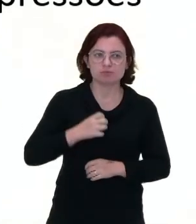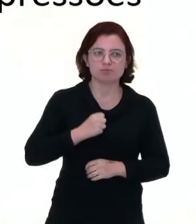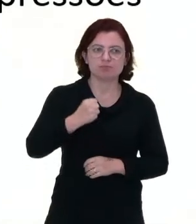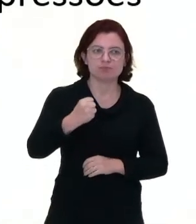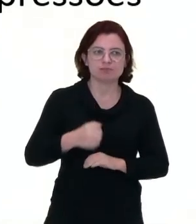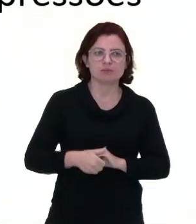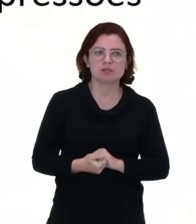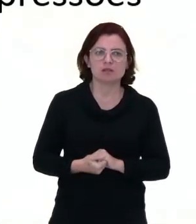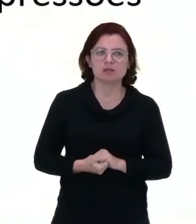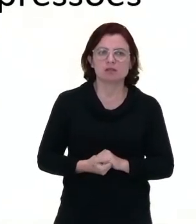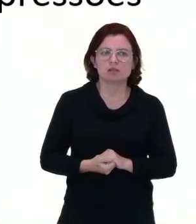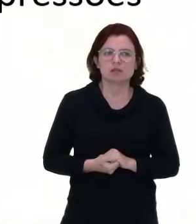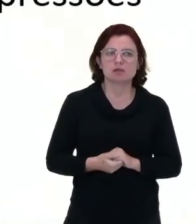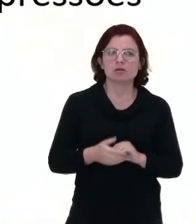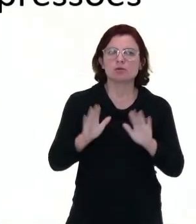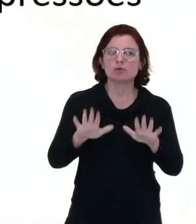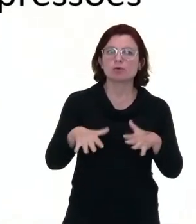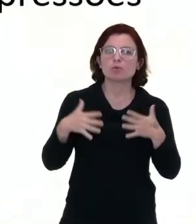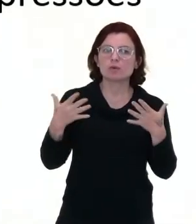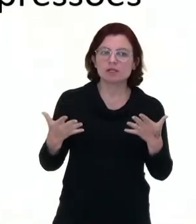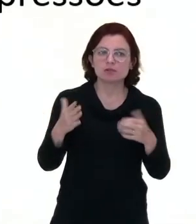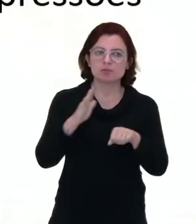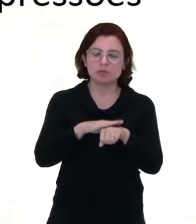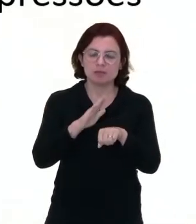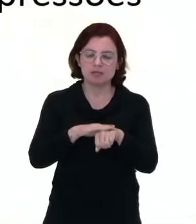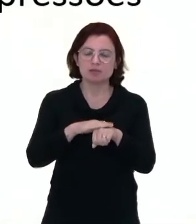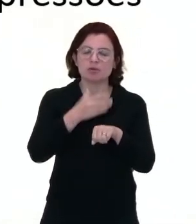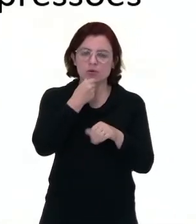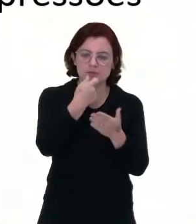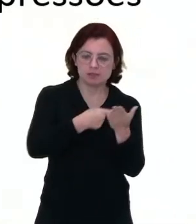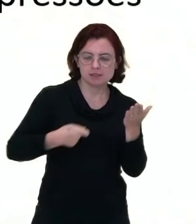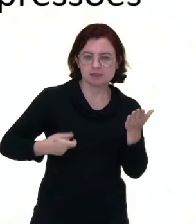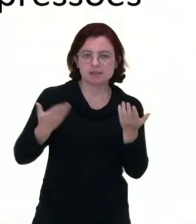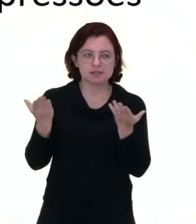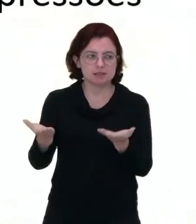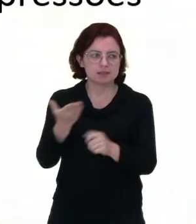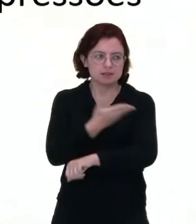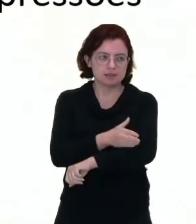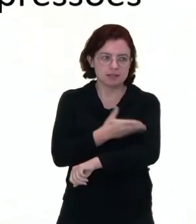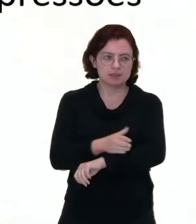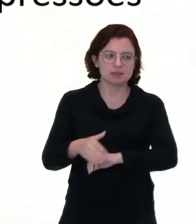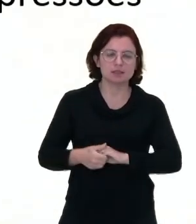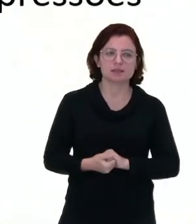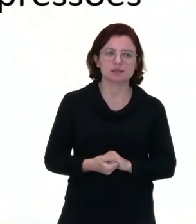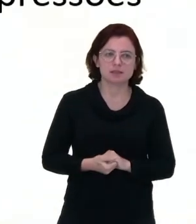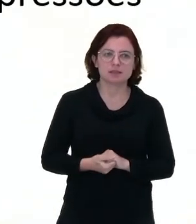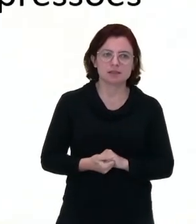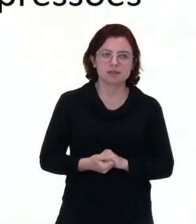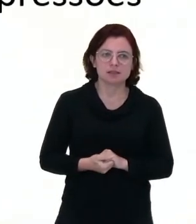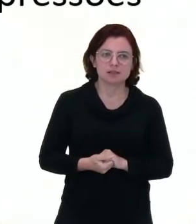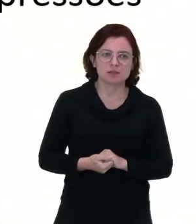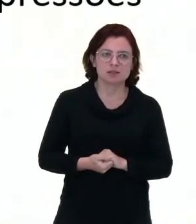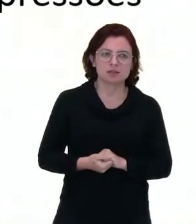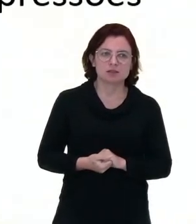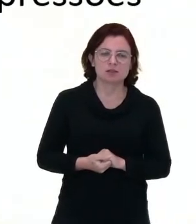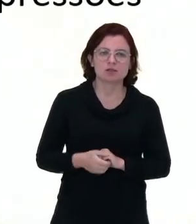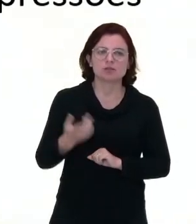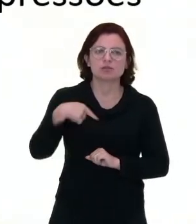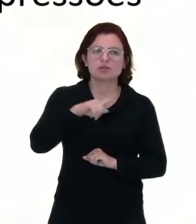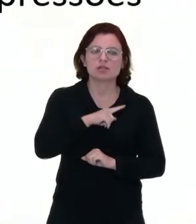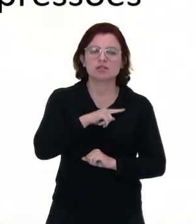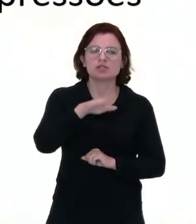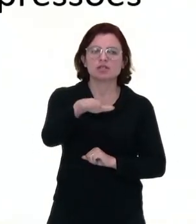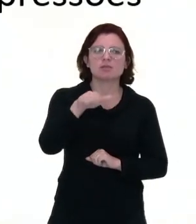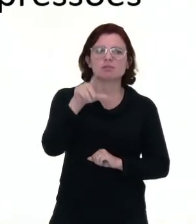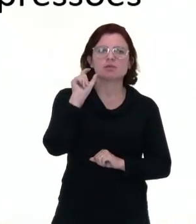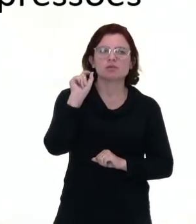protagonista. Quando o escritor usa essa técnica para escrever em várias camadas de pensamento, nós chamamos que é